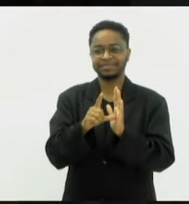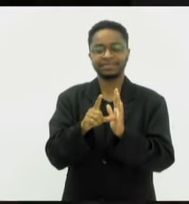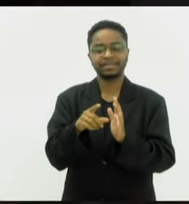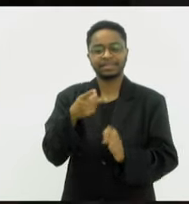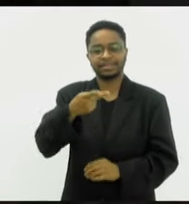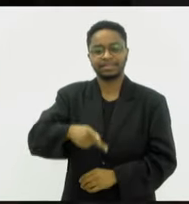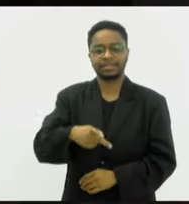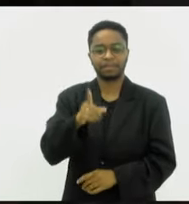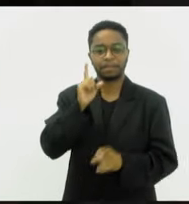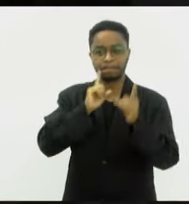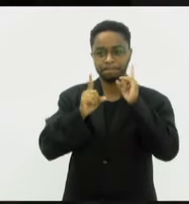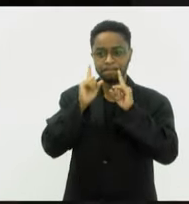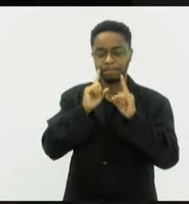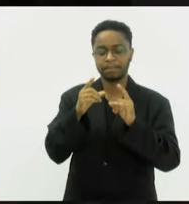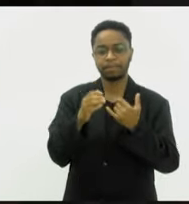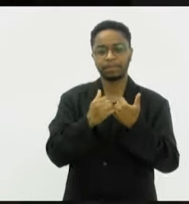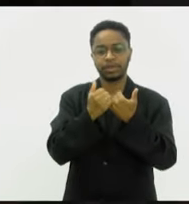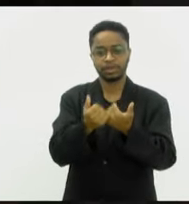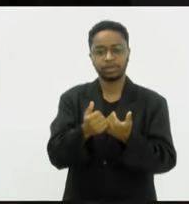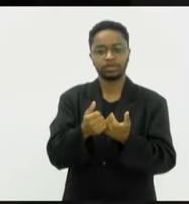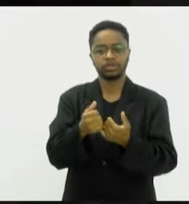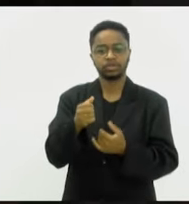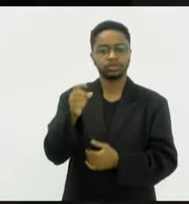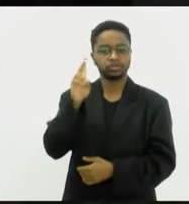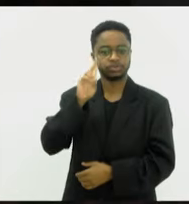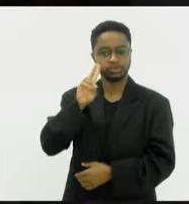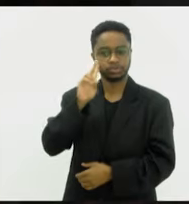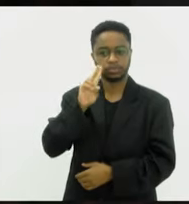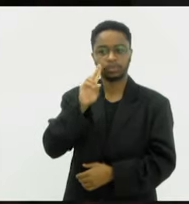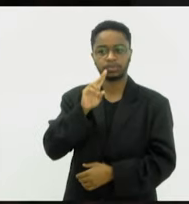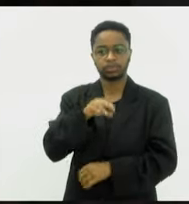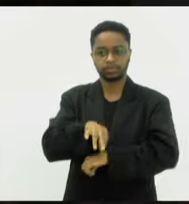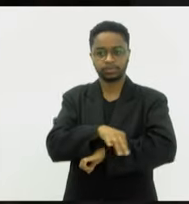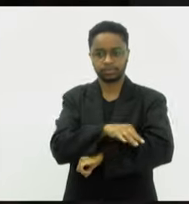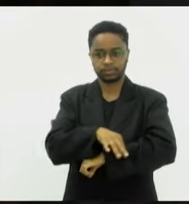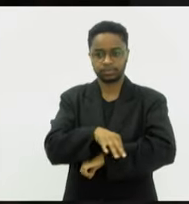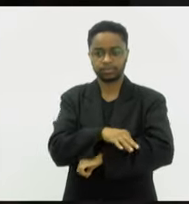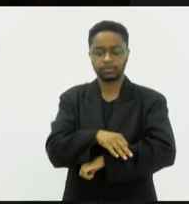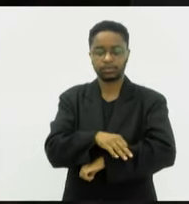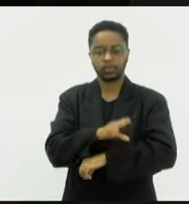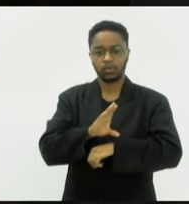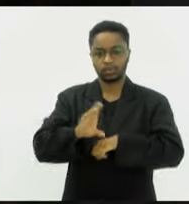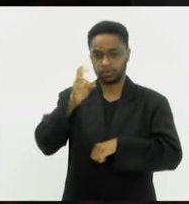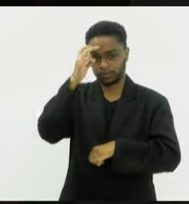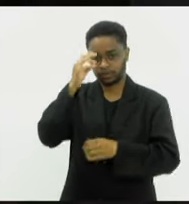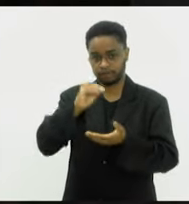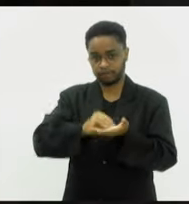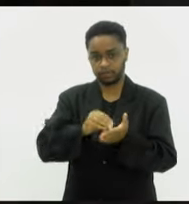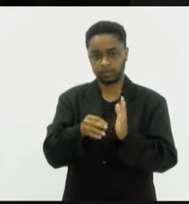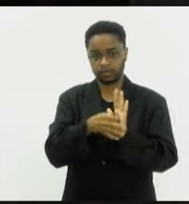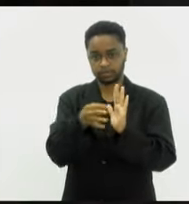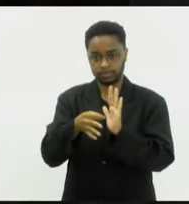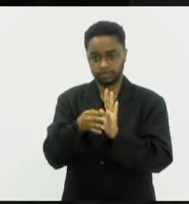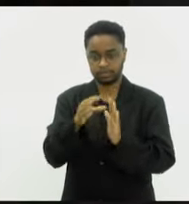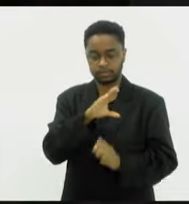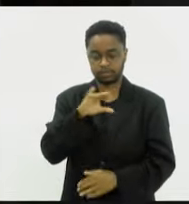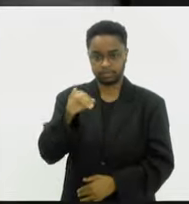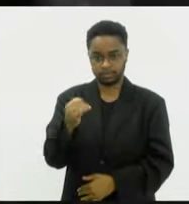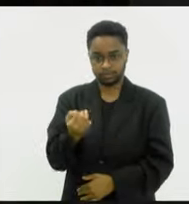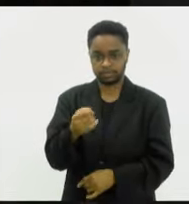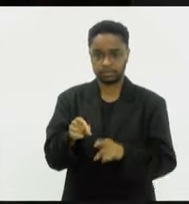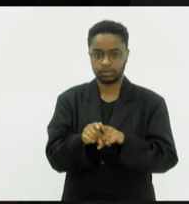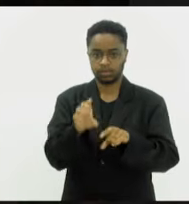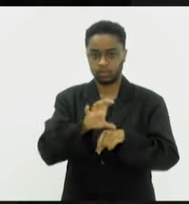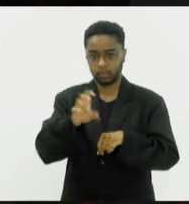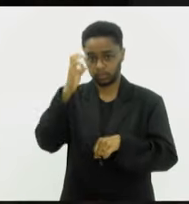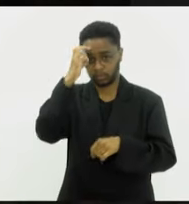do Estado do Rio de Janeiro por interesse histórico, arquitetônico, cultural e turístico. Pendendo de pareceres das comissões de Constituição, Justiça, de Cultura,